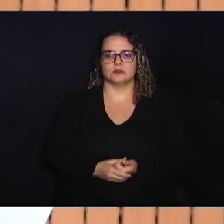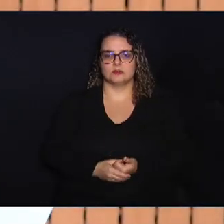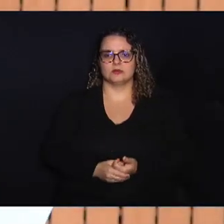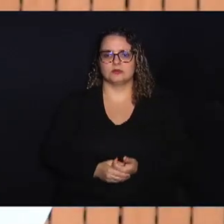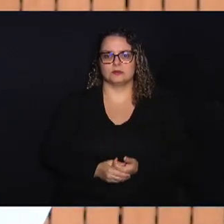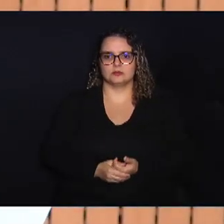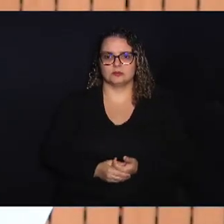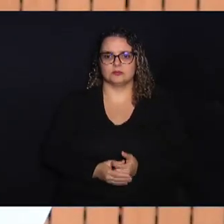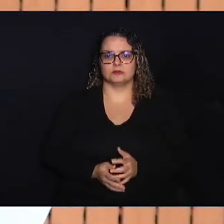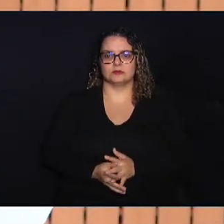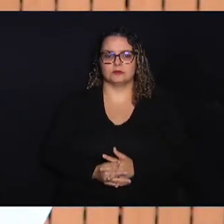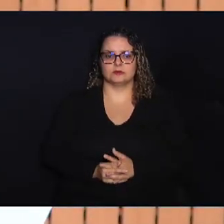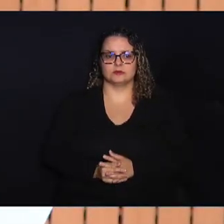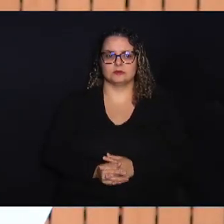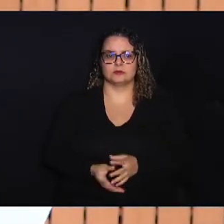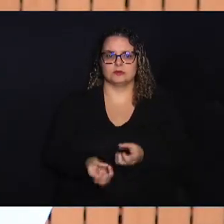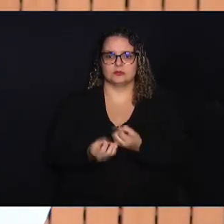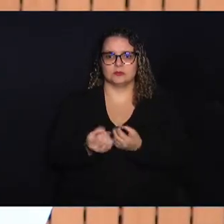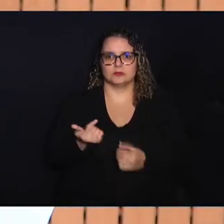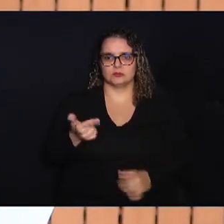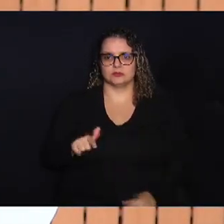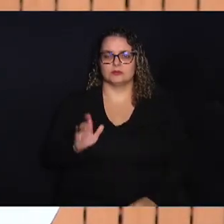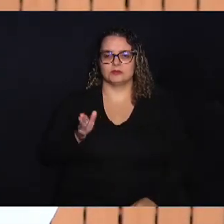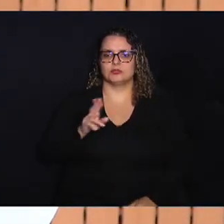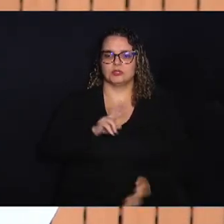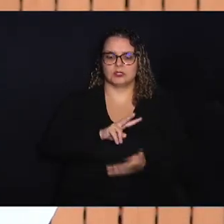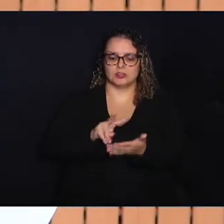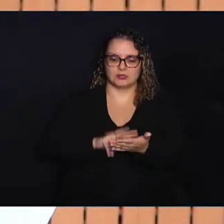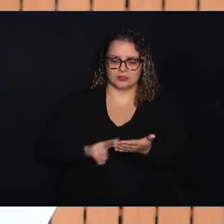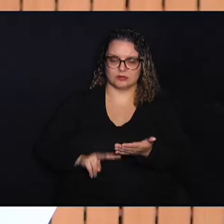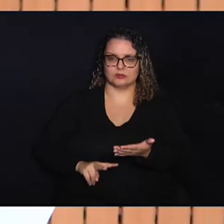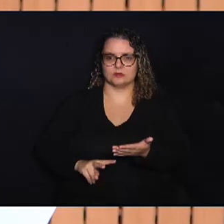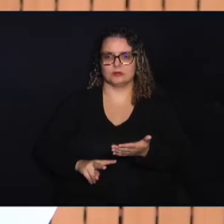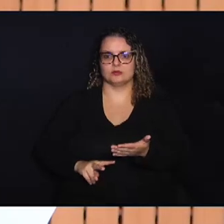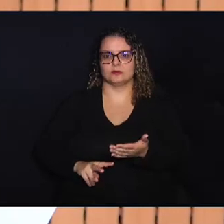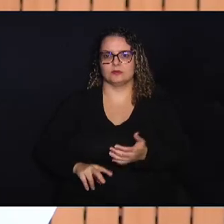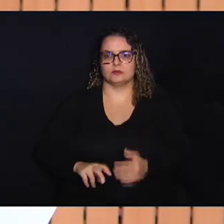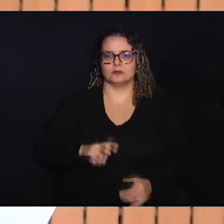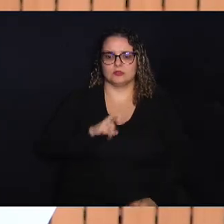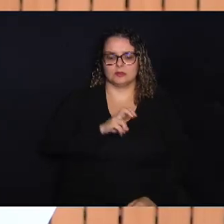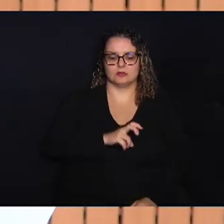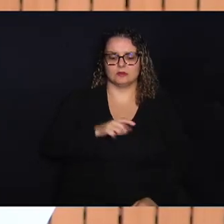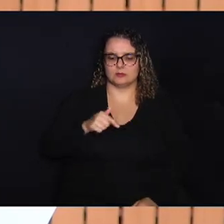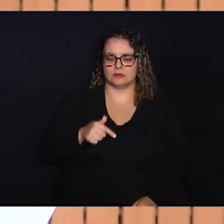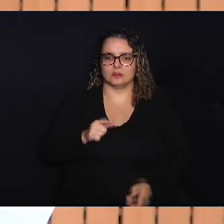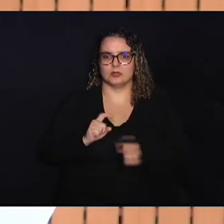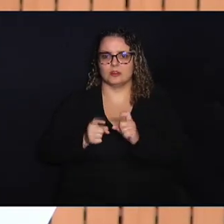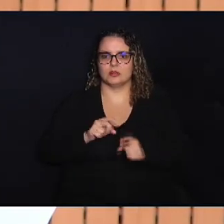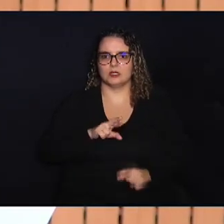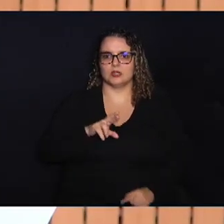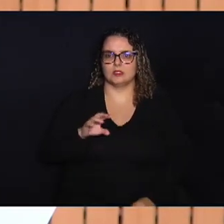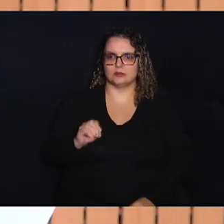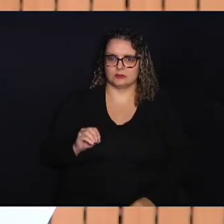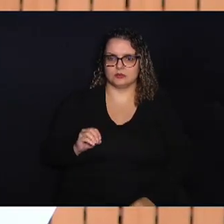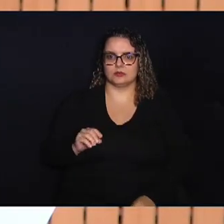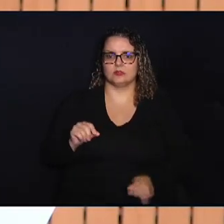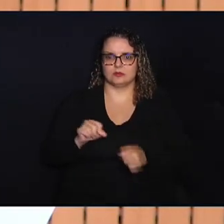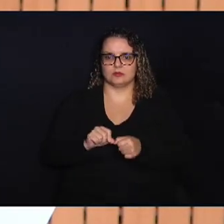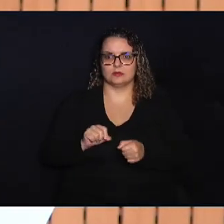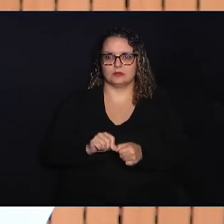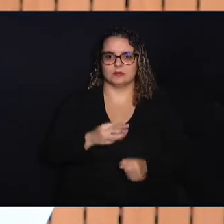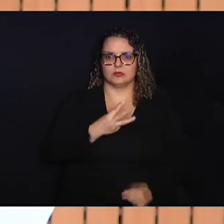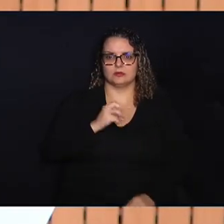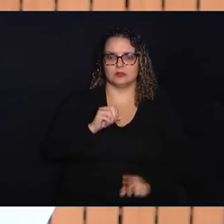manter a informação de que já foi lido no expediente da 57ª reunião ordinária, realizada em 30